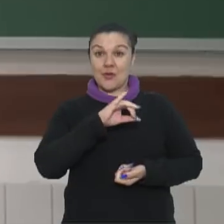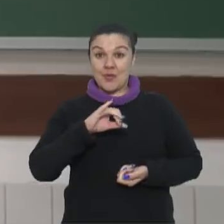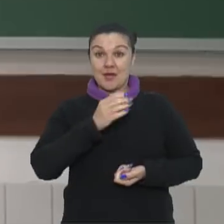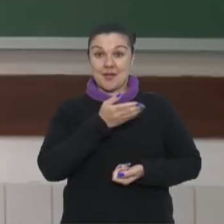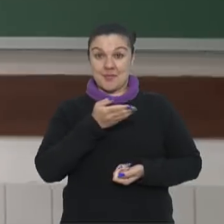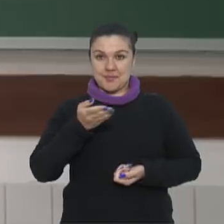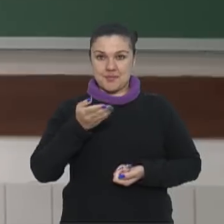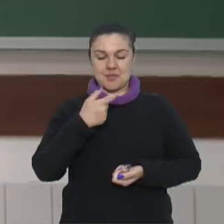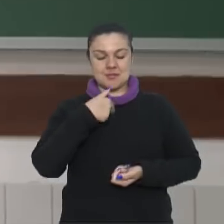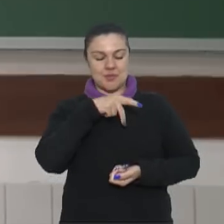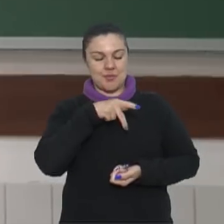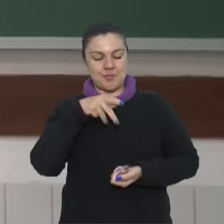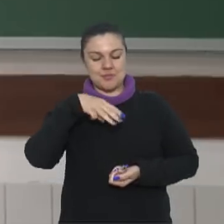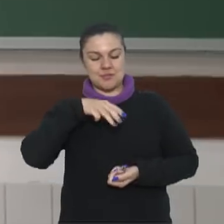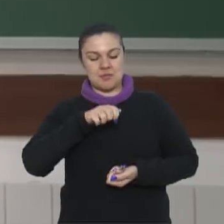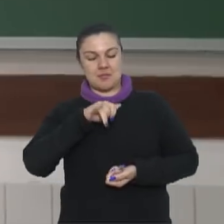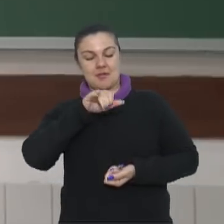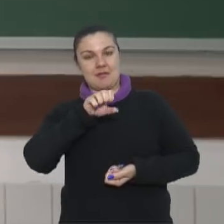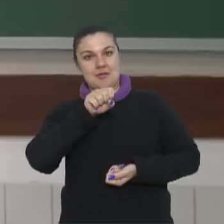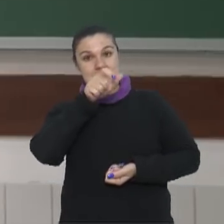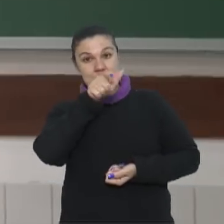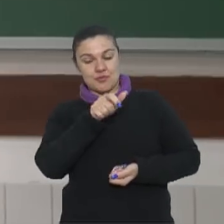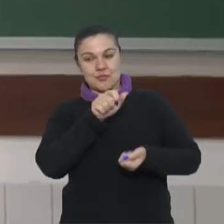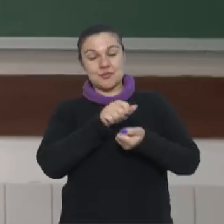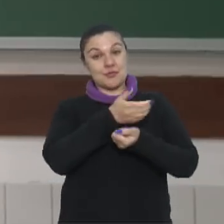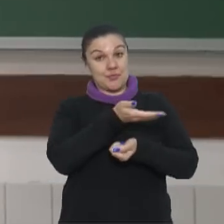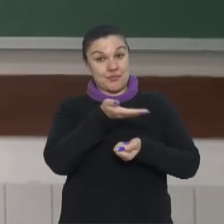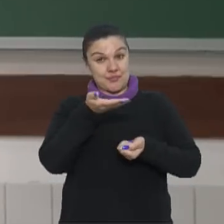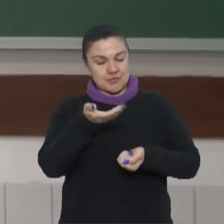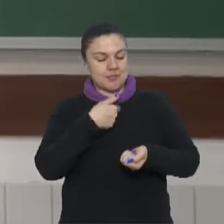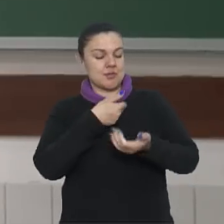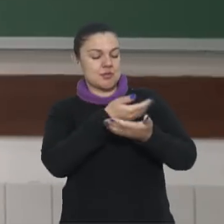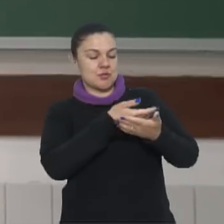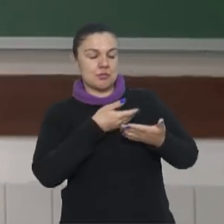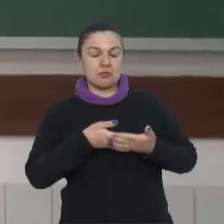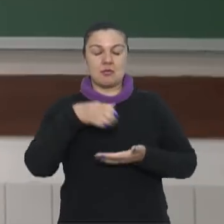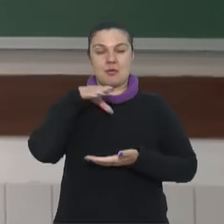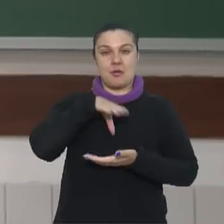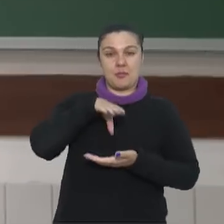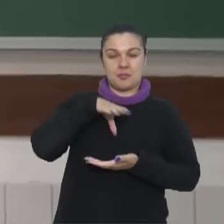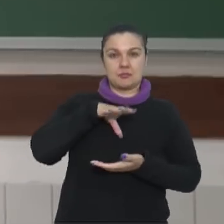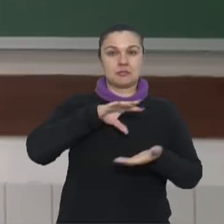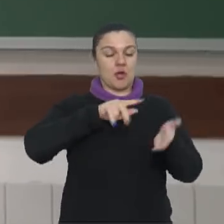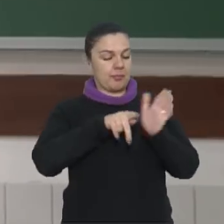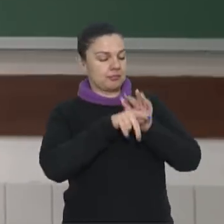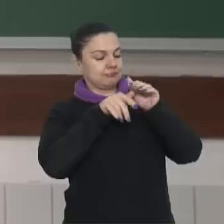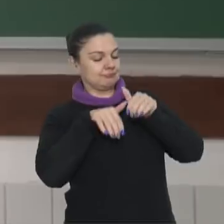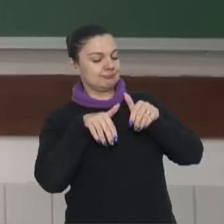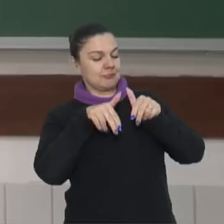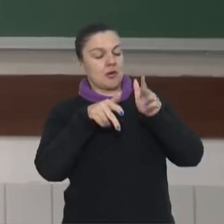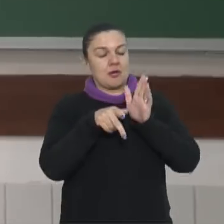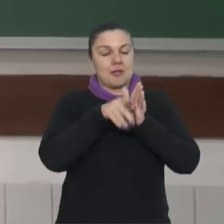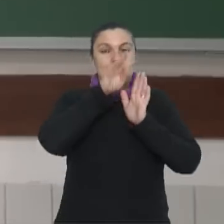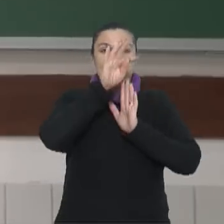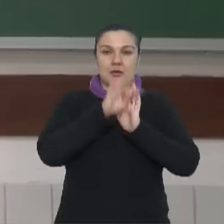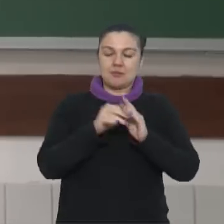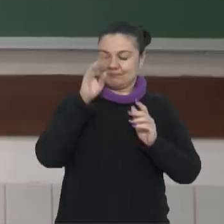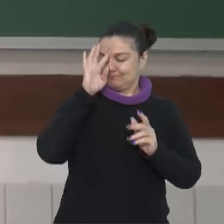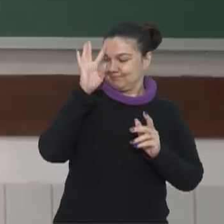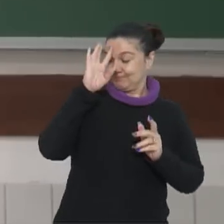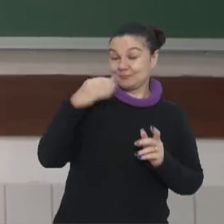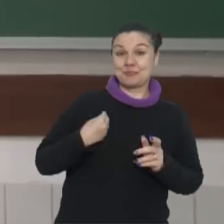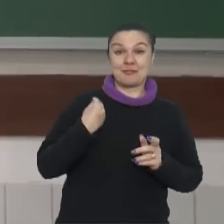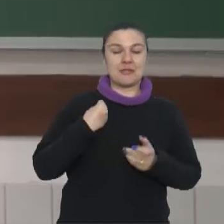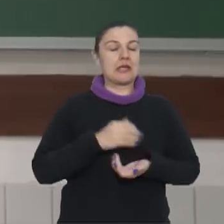Olá pessoal, professora Maísa de novo com você para a gente estudar a língua portuguesa, gêneros textuais, pensar na